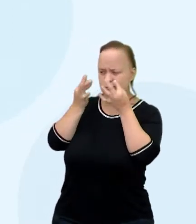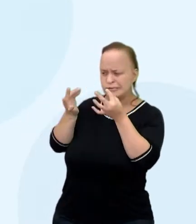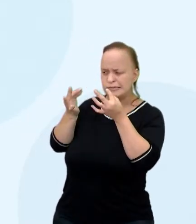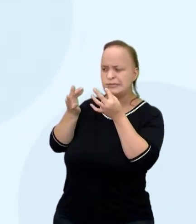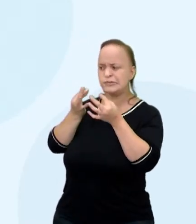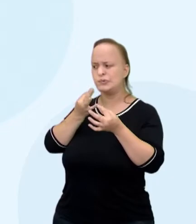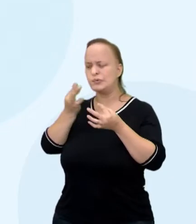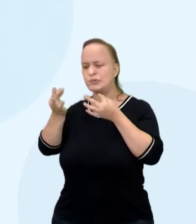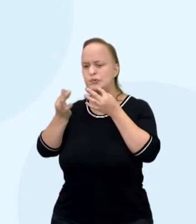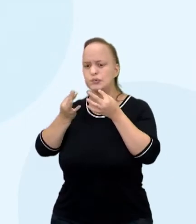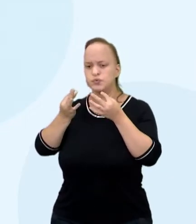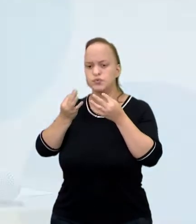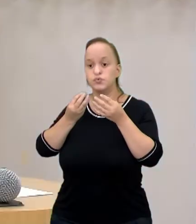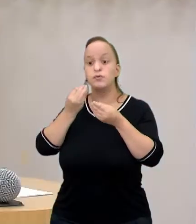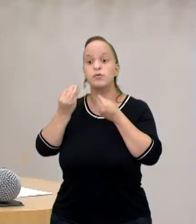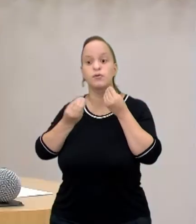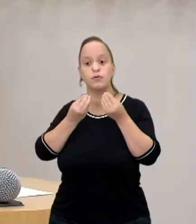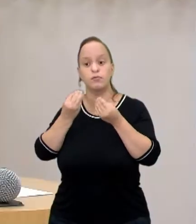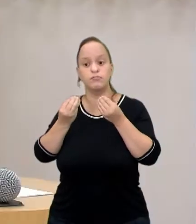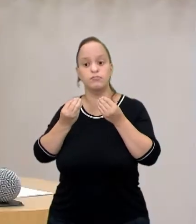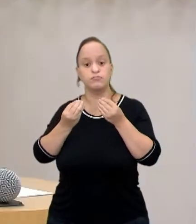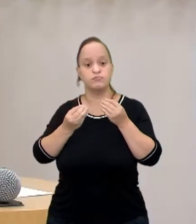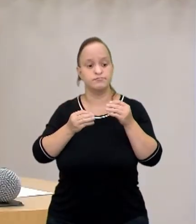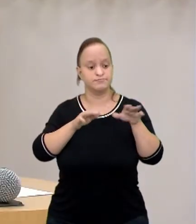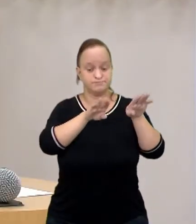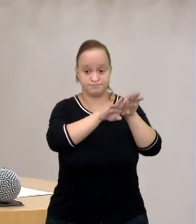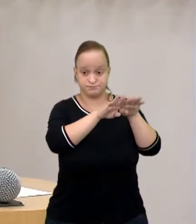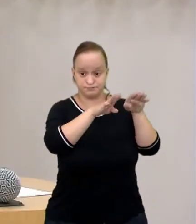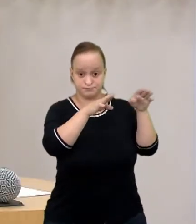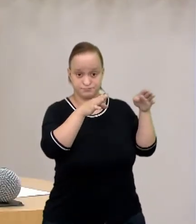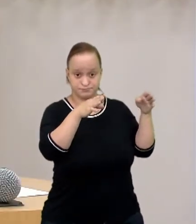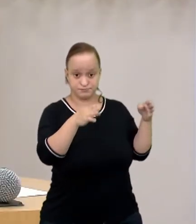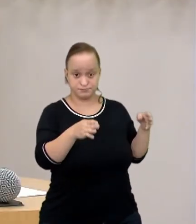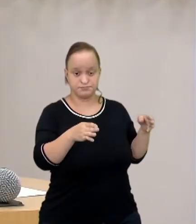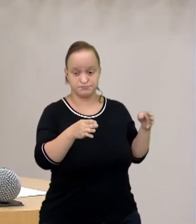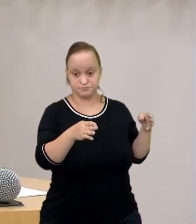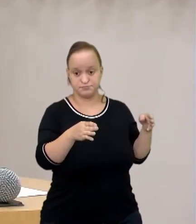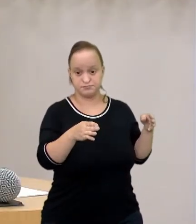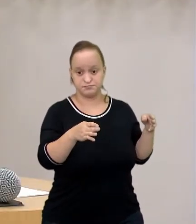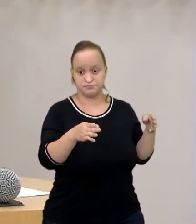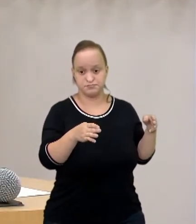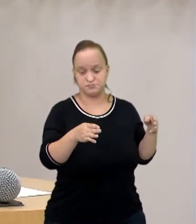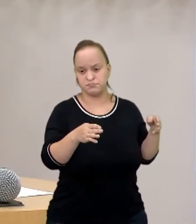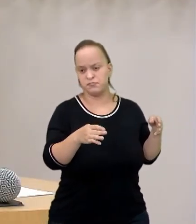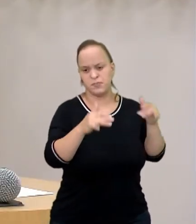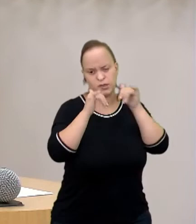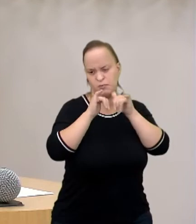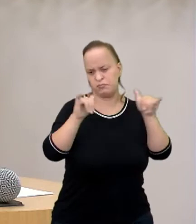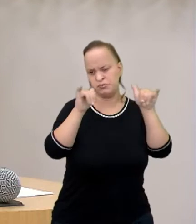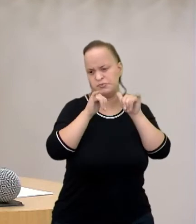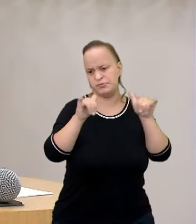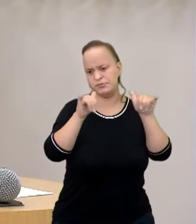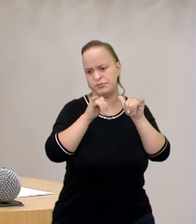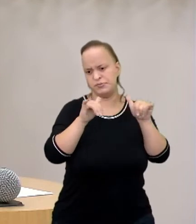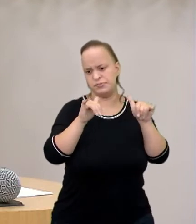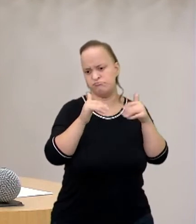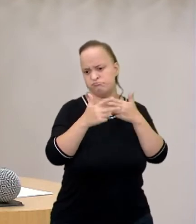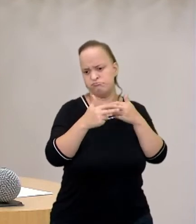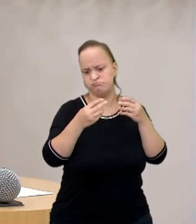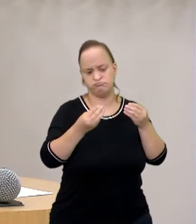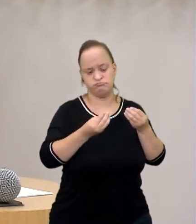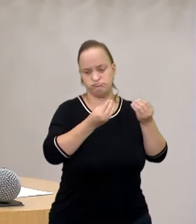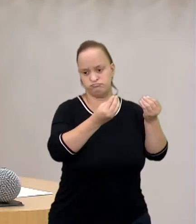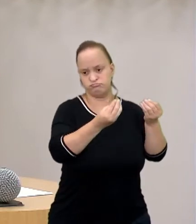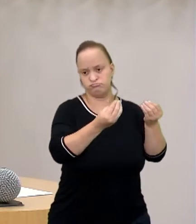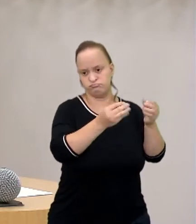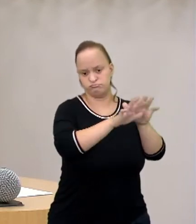Seria interessante se você já tivesse alguns anúncios em cima da mesa conversando eh em times ou fazendo individualmente para responder